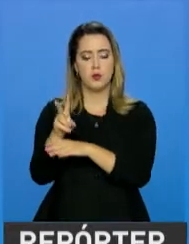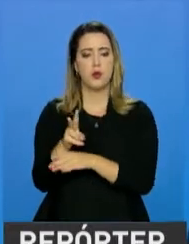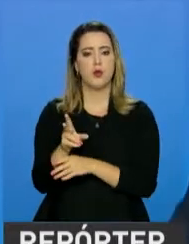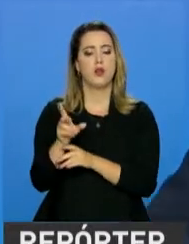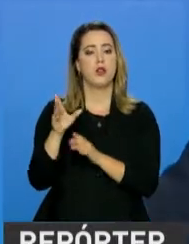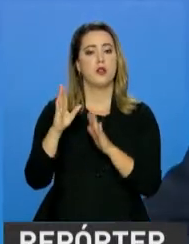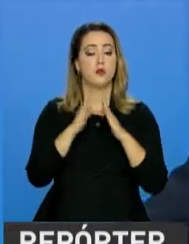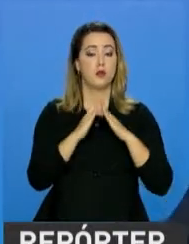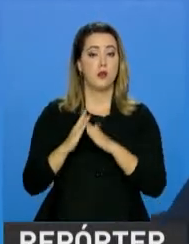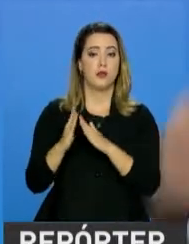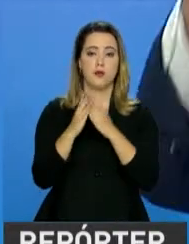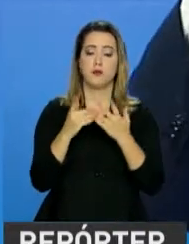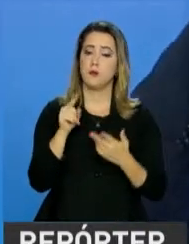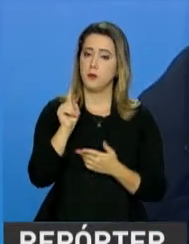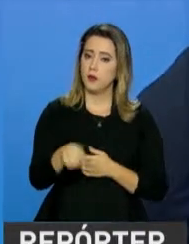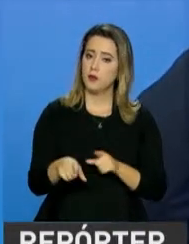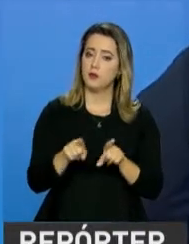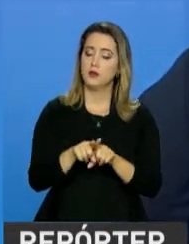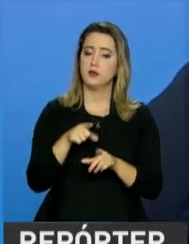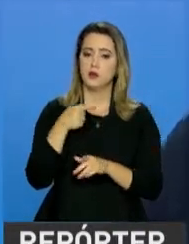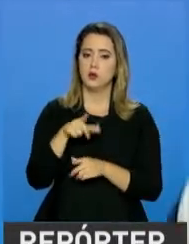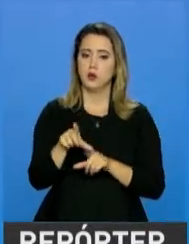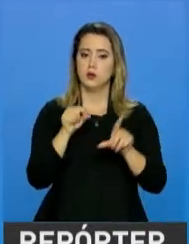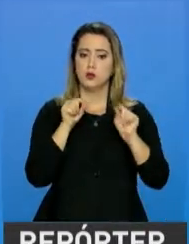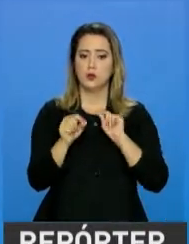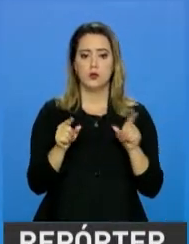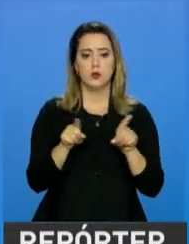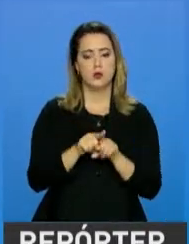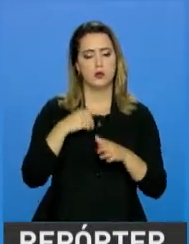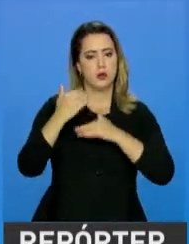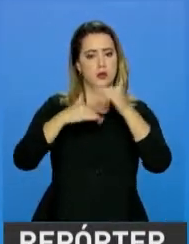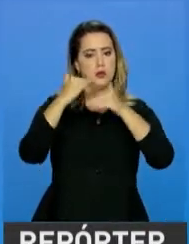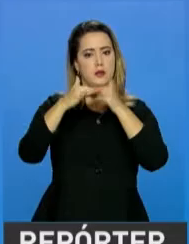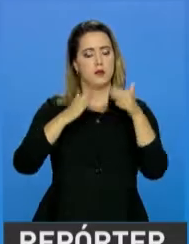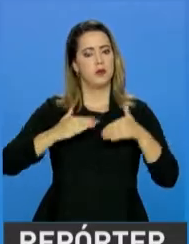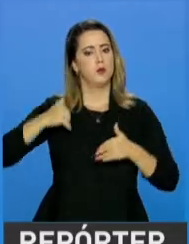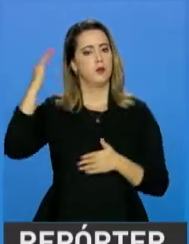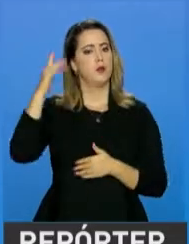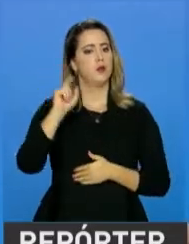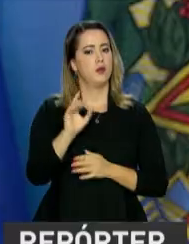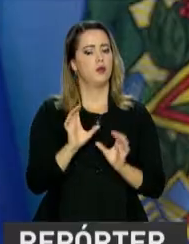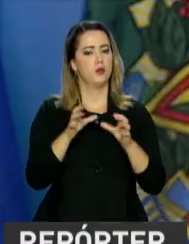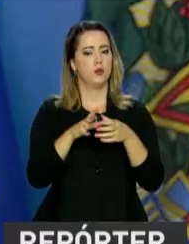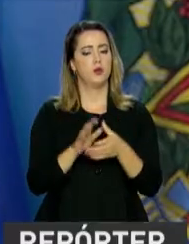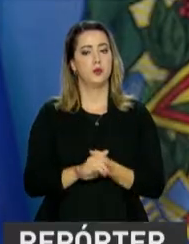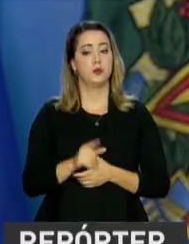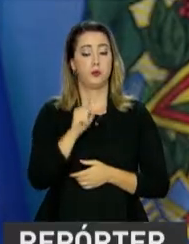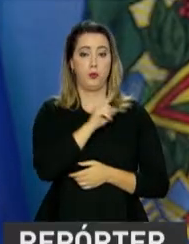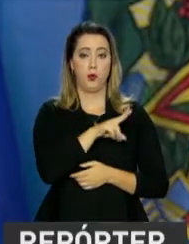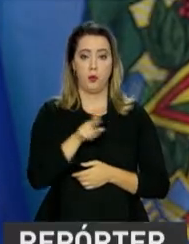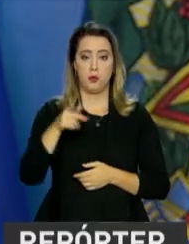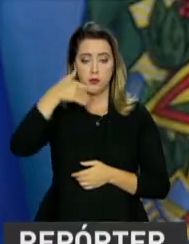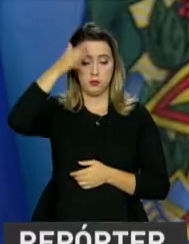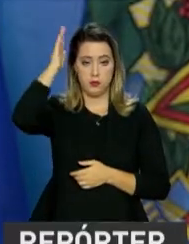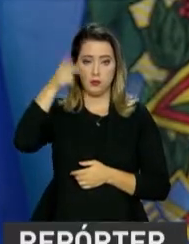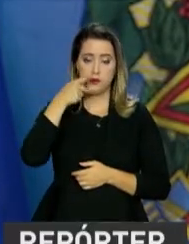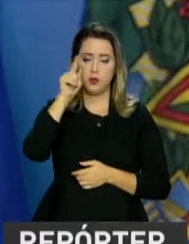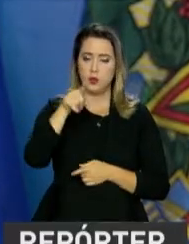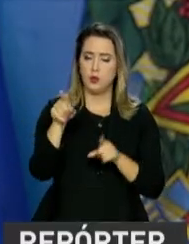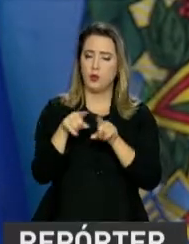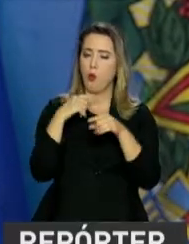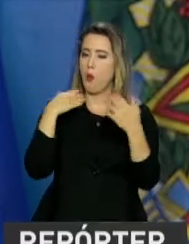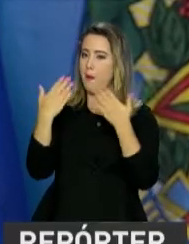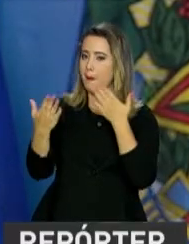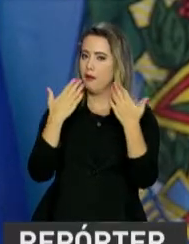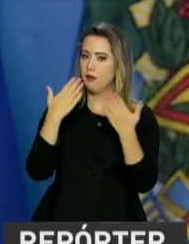e função disso viabilizar o crescimento maior do setor já o presidente michel temer fez uma comparação